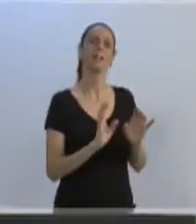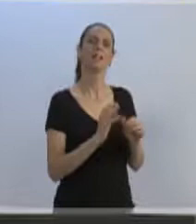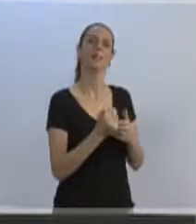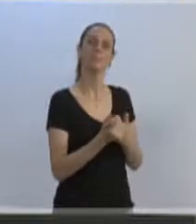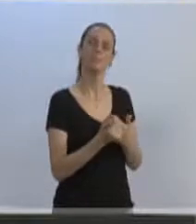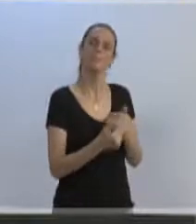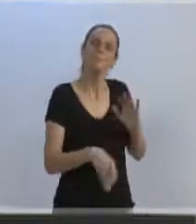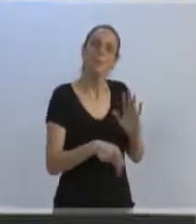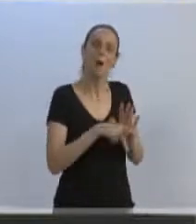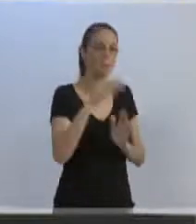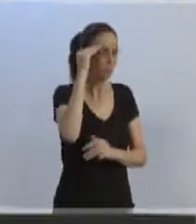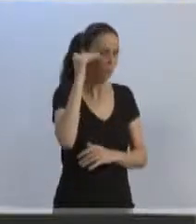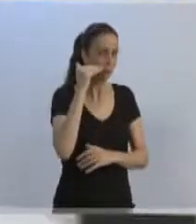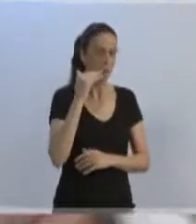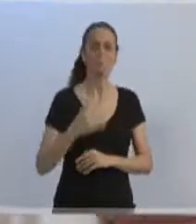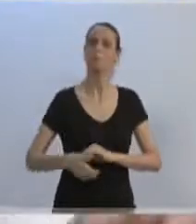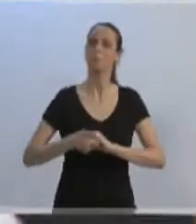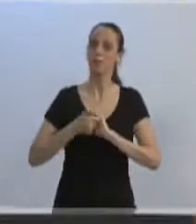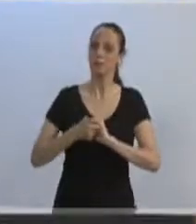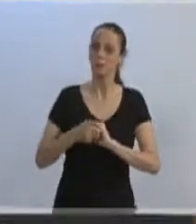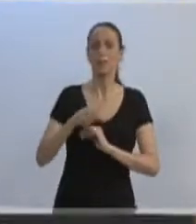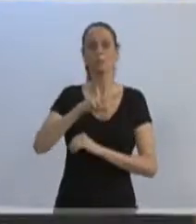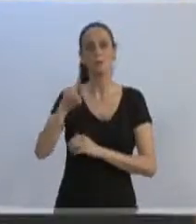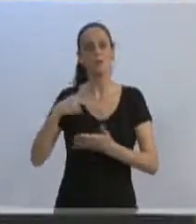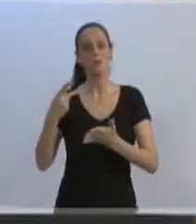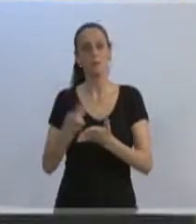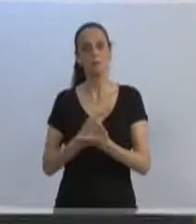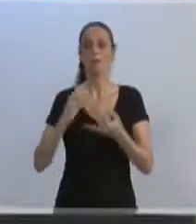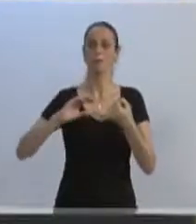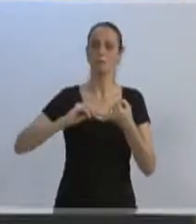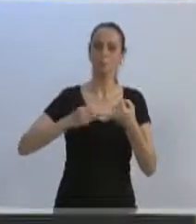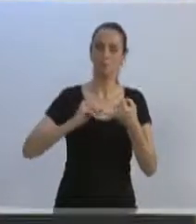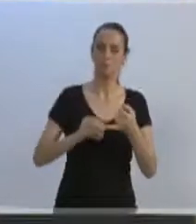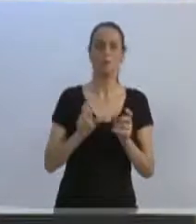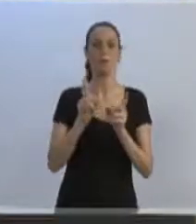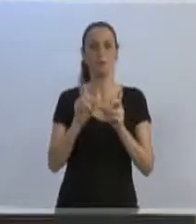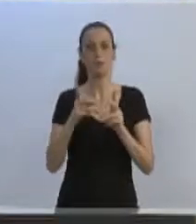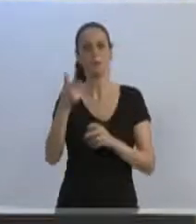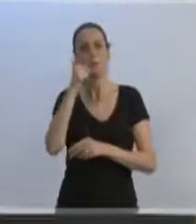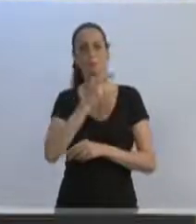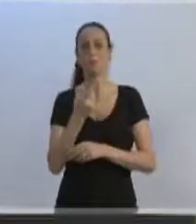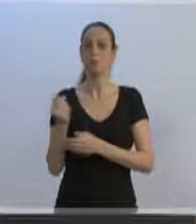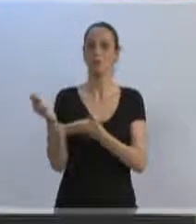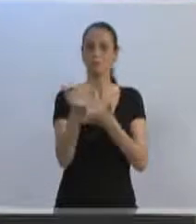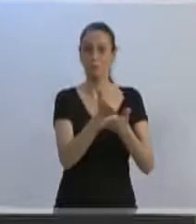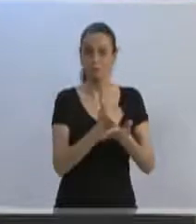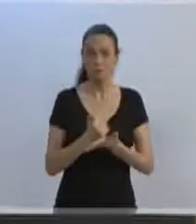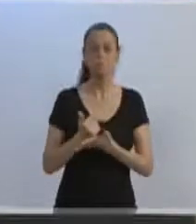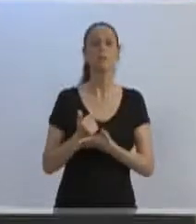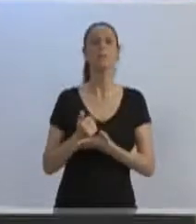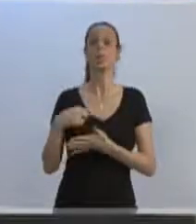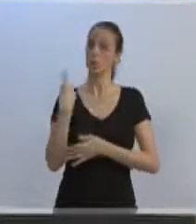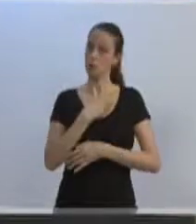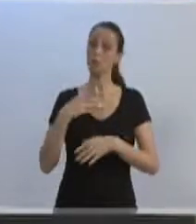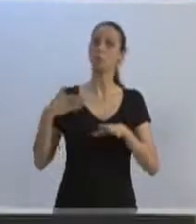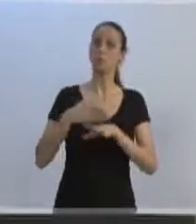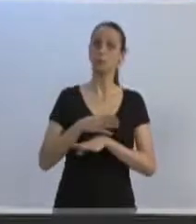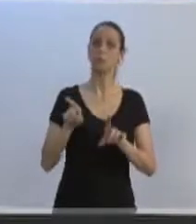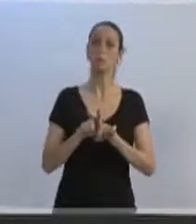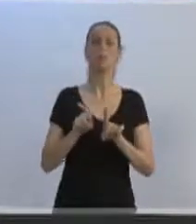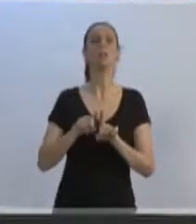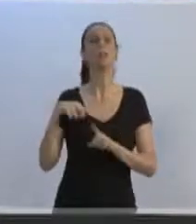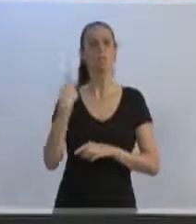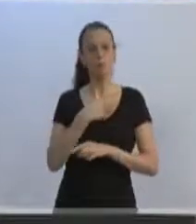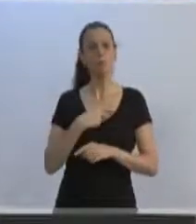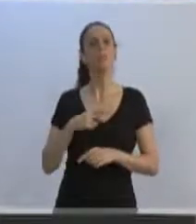iniciativa fazem feijoadas eventos arrecadações a gente tem participado aí e temos visto que merece o reconhecimento dessa casa